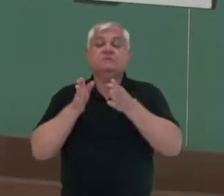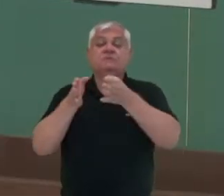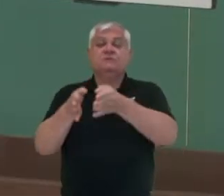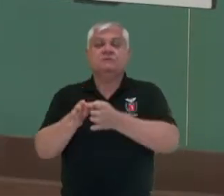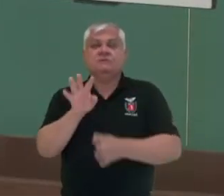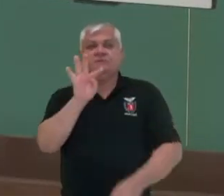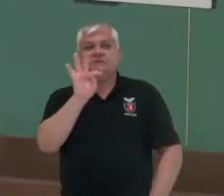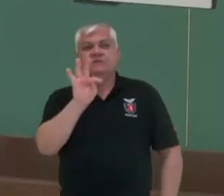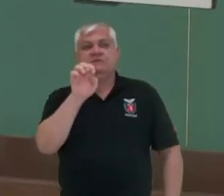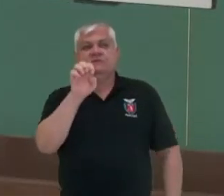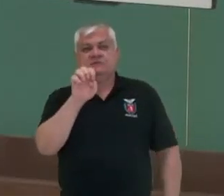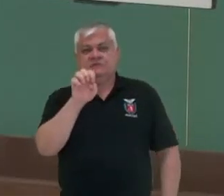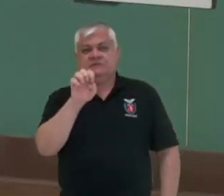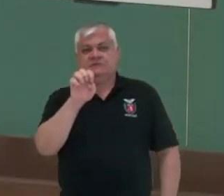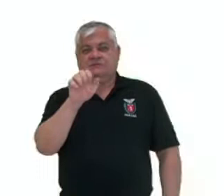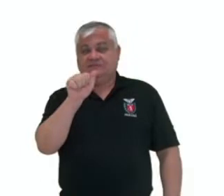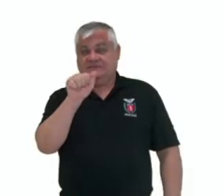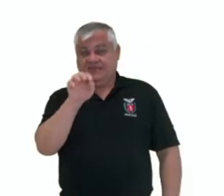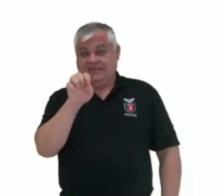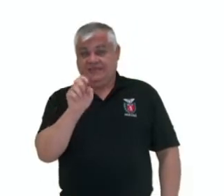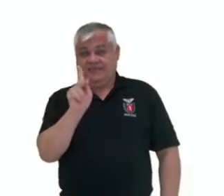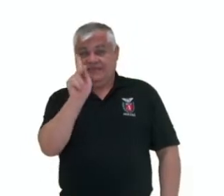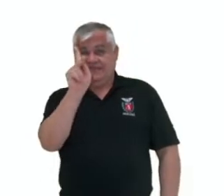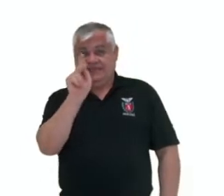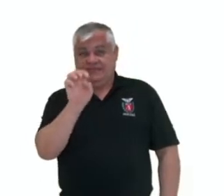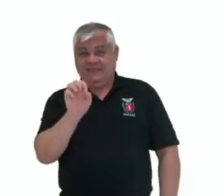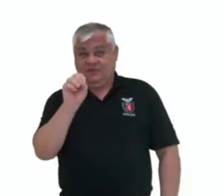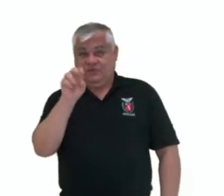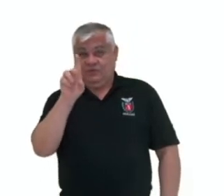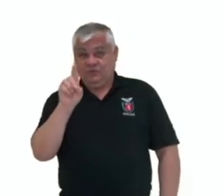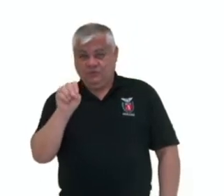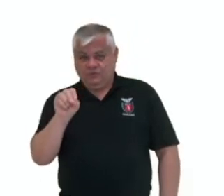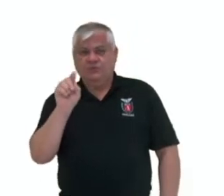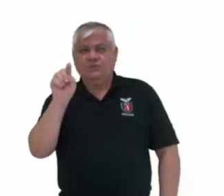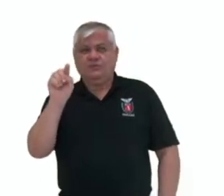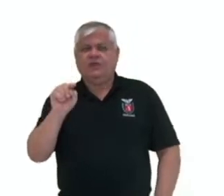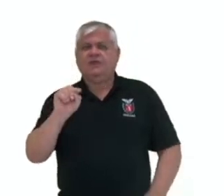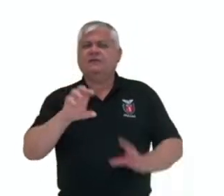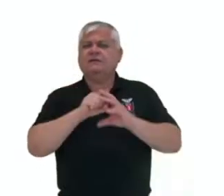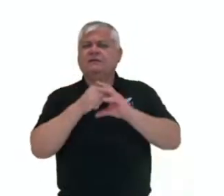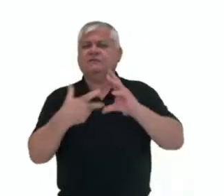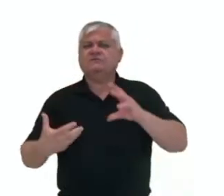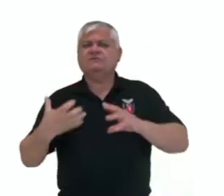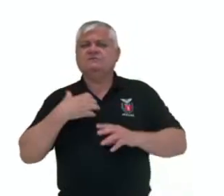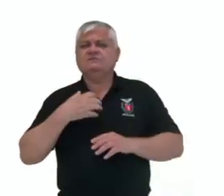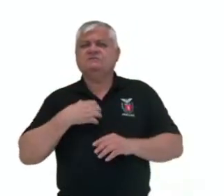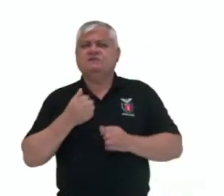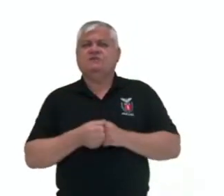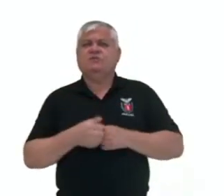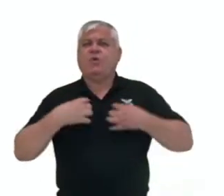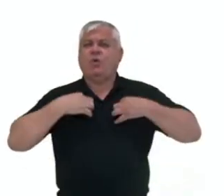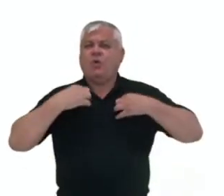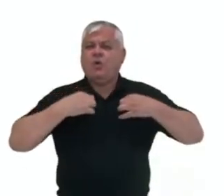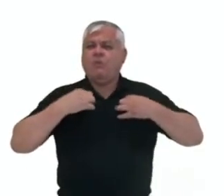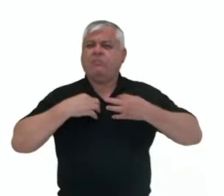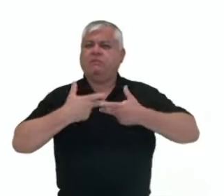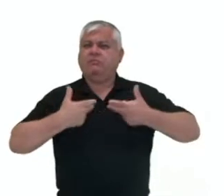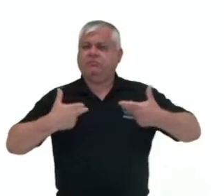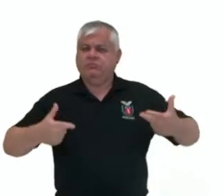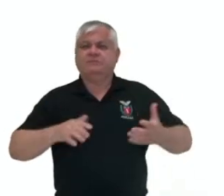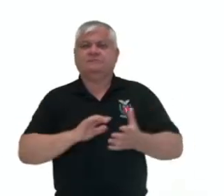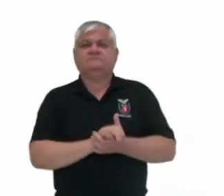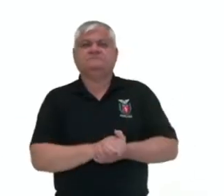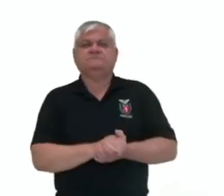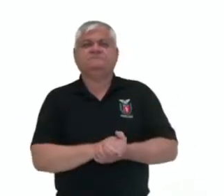o Taekwondo. Aqui a gente pode já verificar as características do Taekwondo em suas vestimentas, a gente vai falar sobre